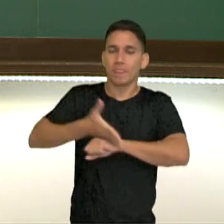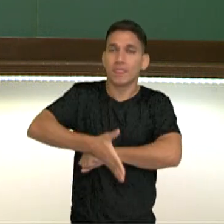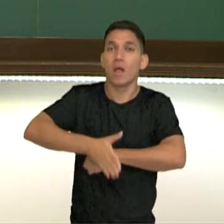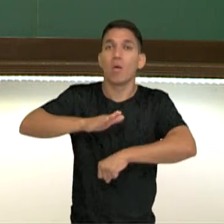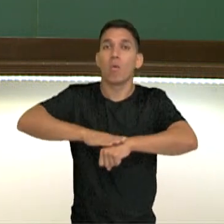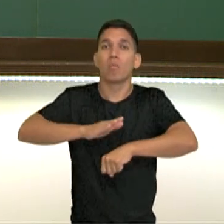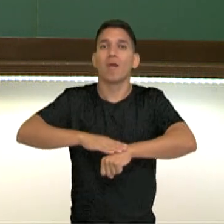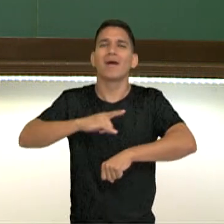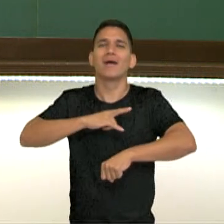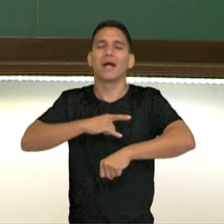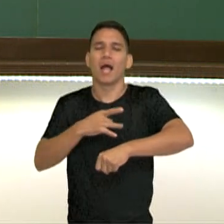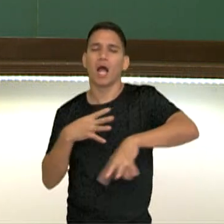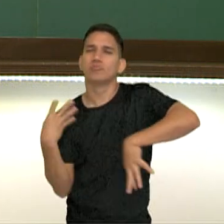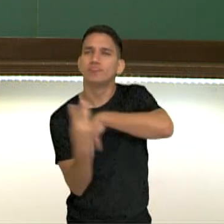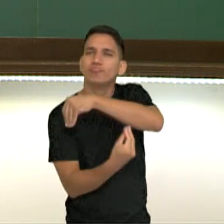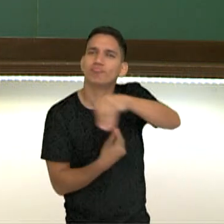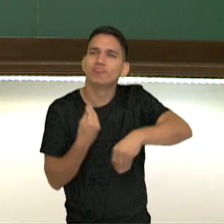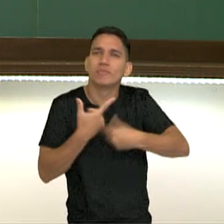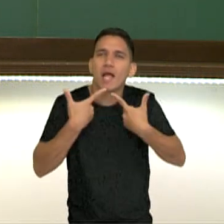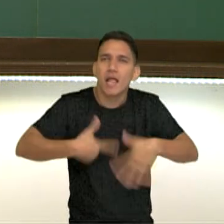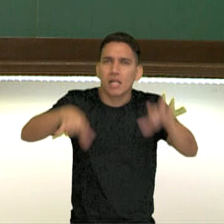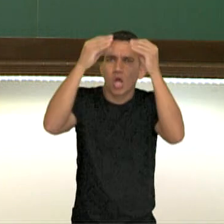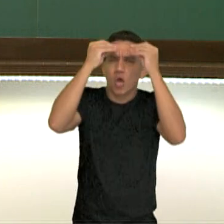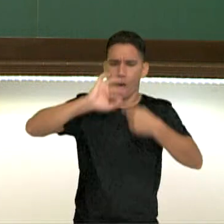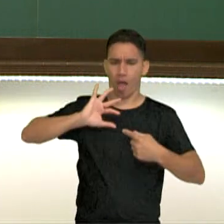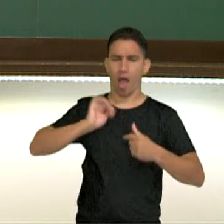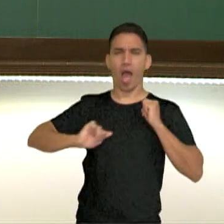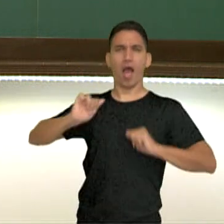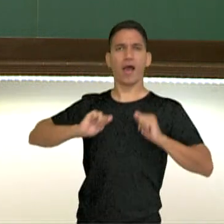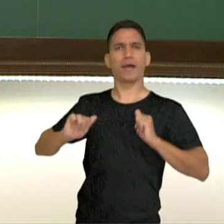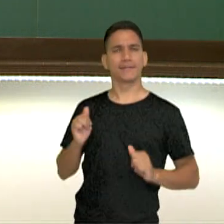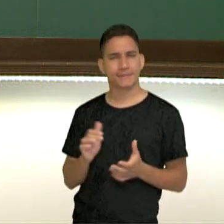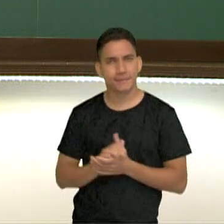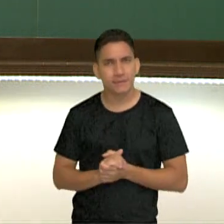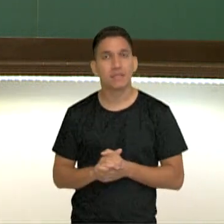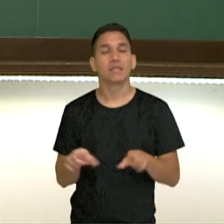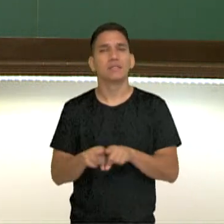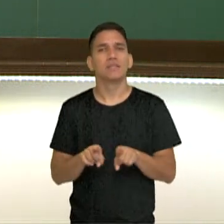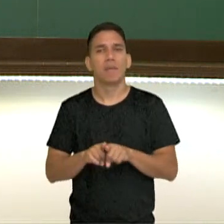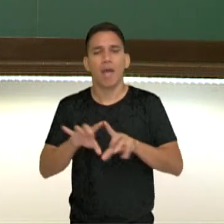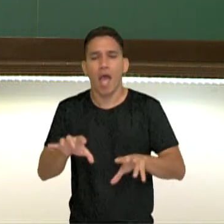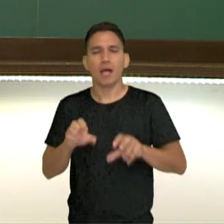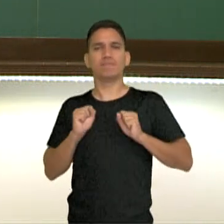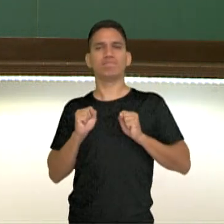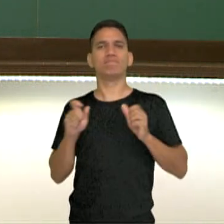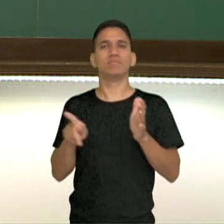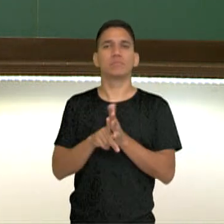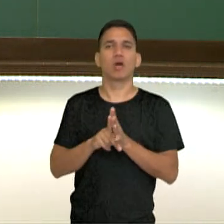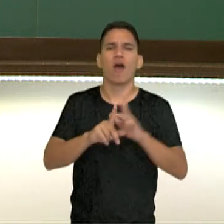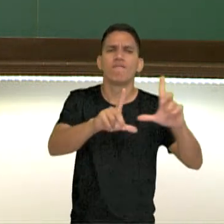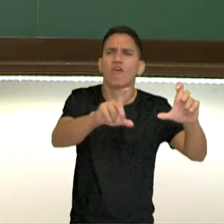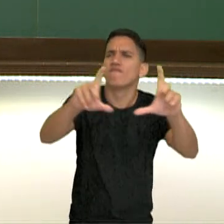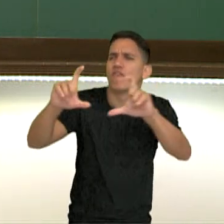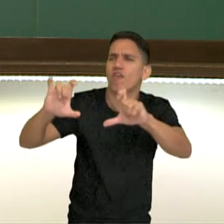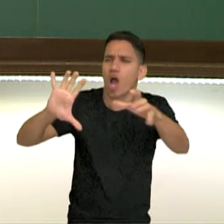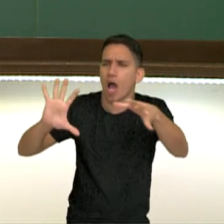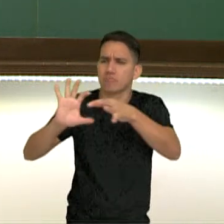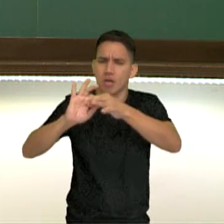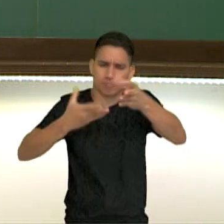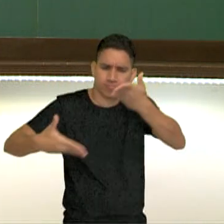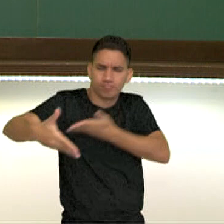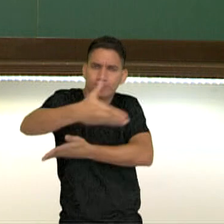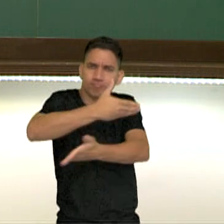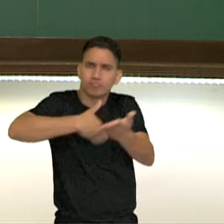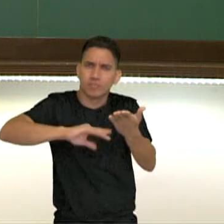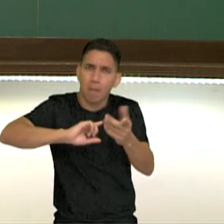das misturas de linguagens artísticas. O artista vai se apropriar da fotografia, o artista vai juntar fotografia e arte, vai